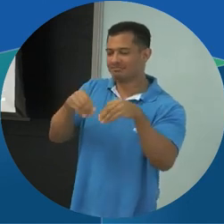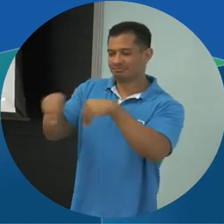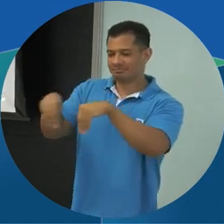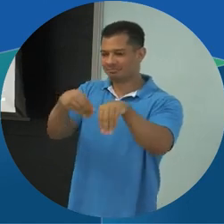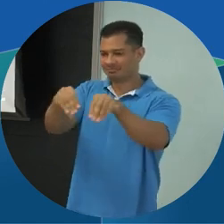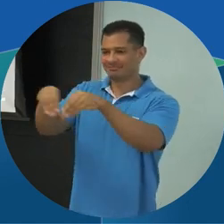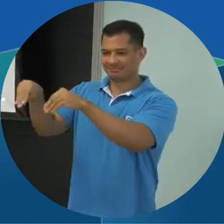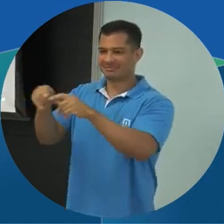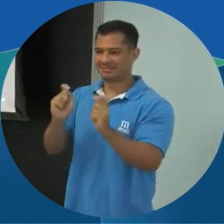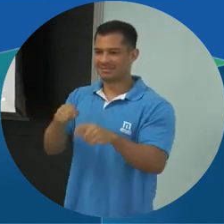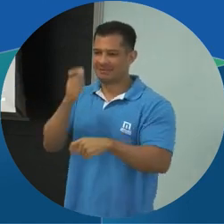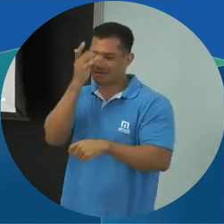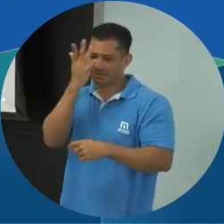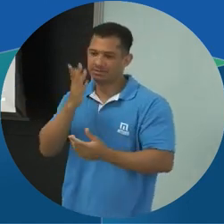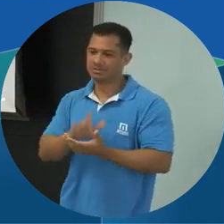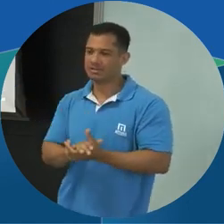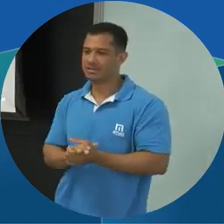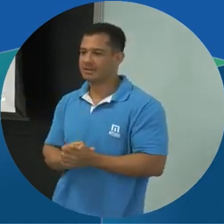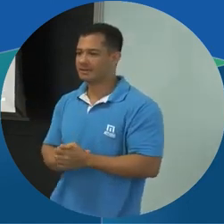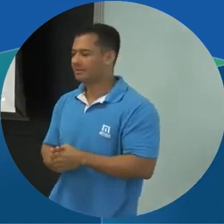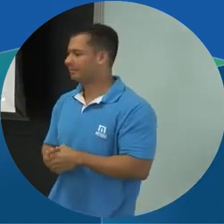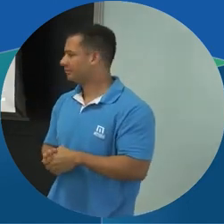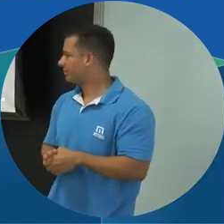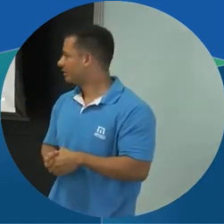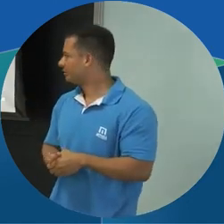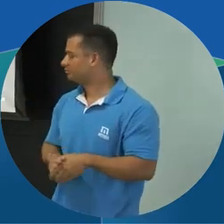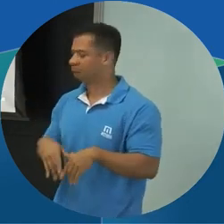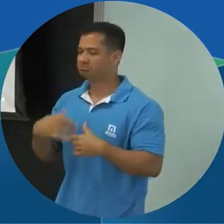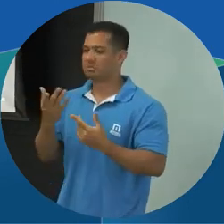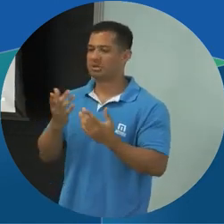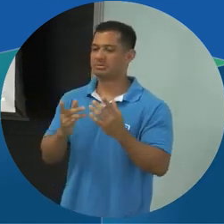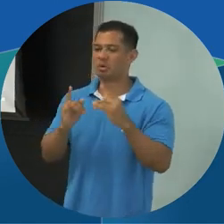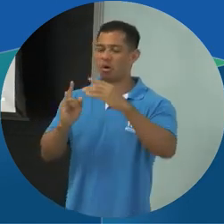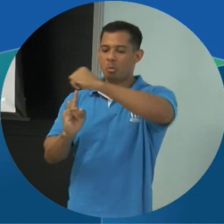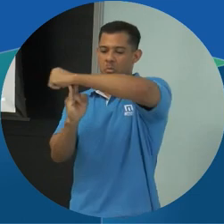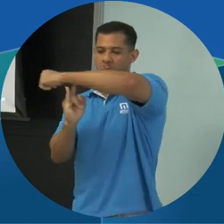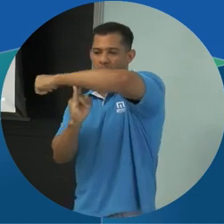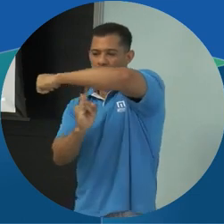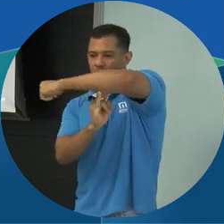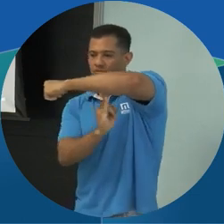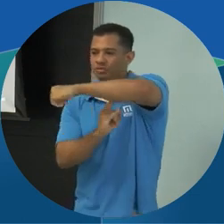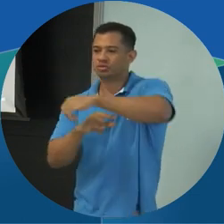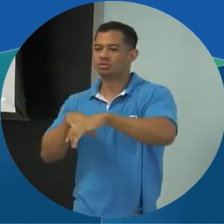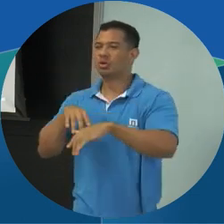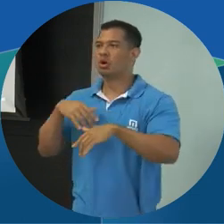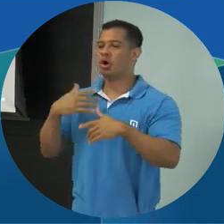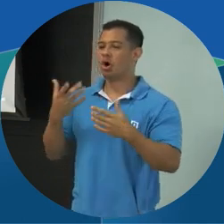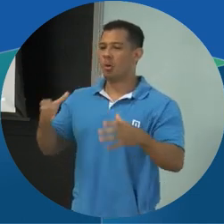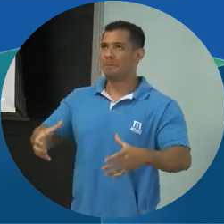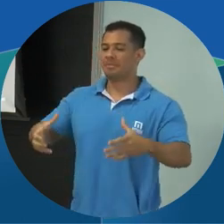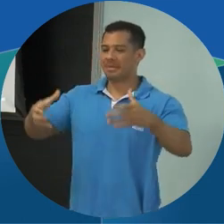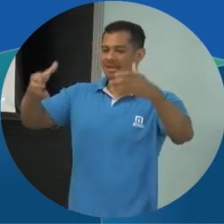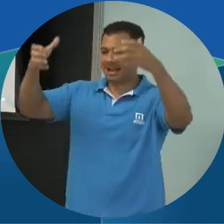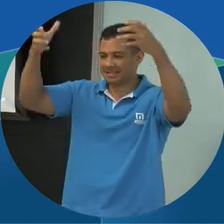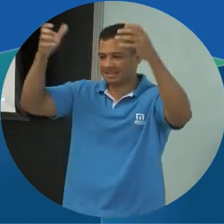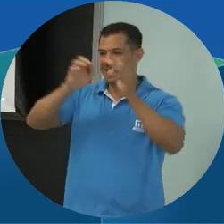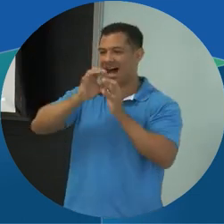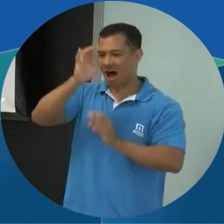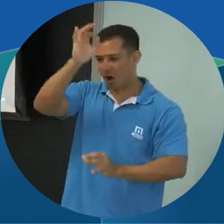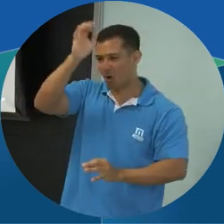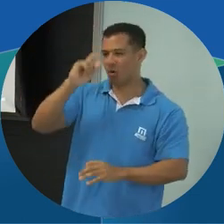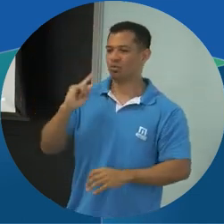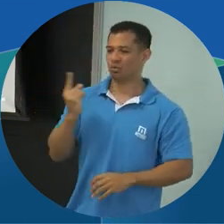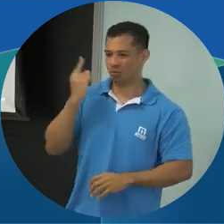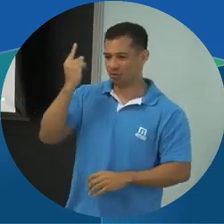altura, no fundo de tabuleiro de ponte, em pilares aí mais altos, onde você precisa desse acesso com um